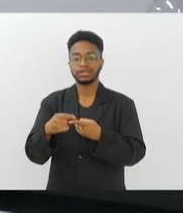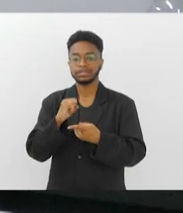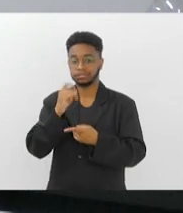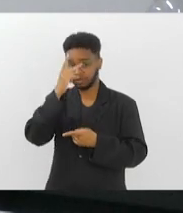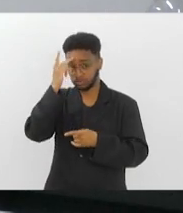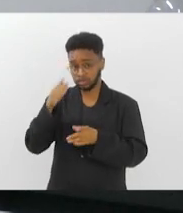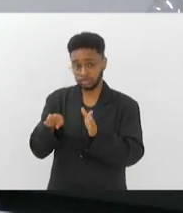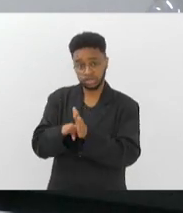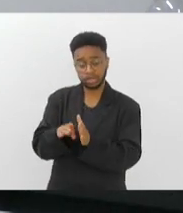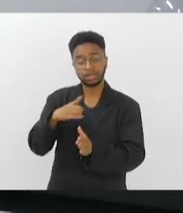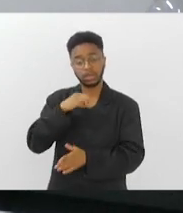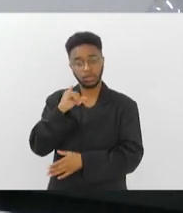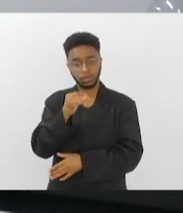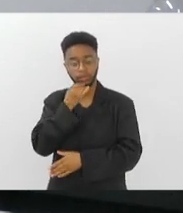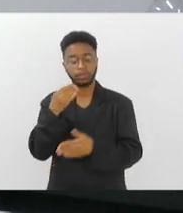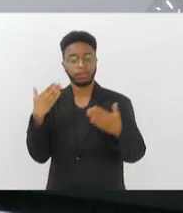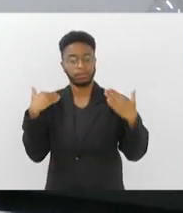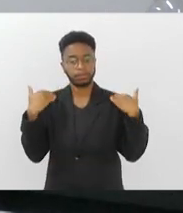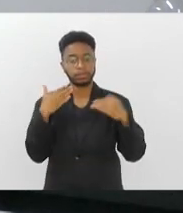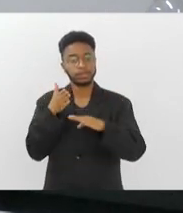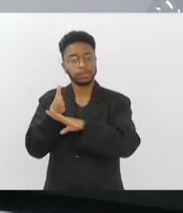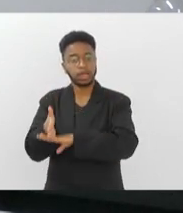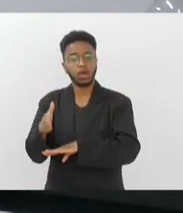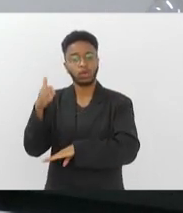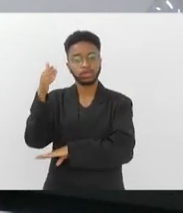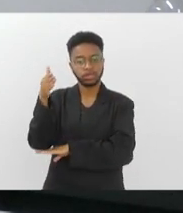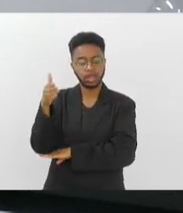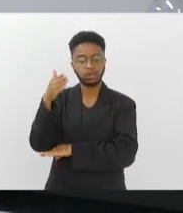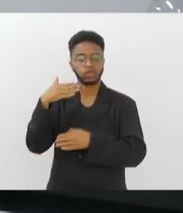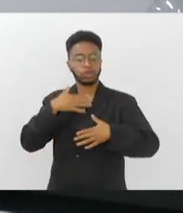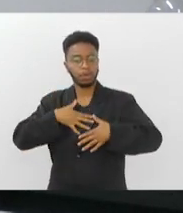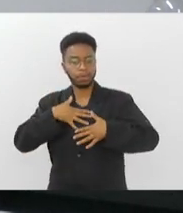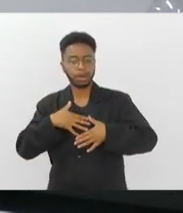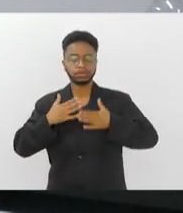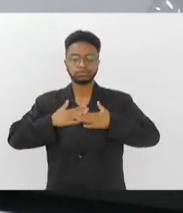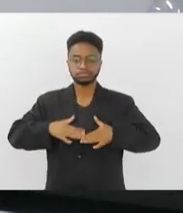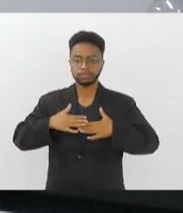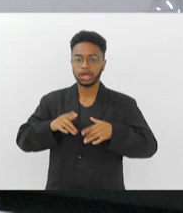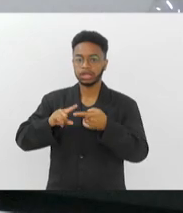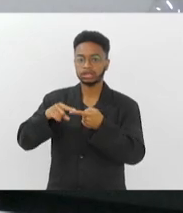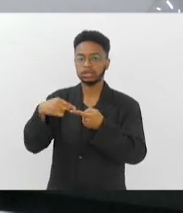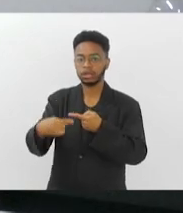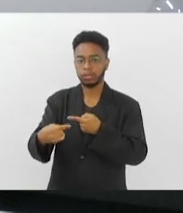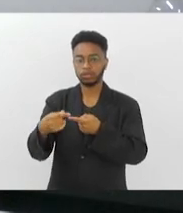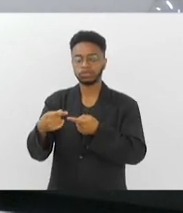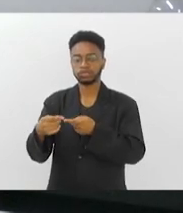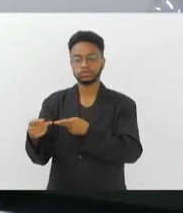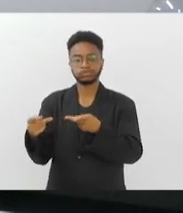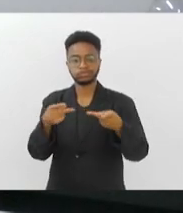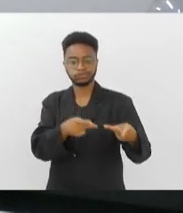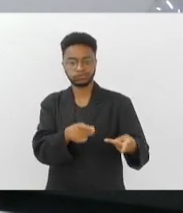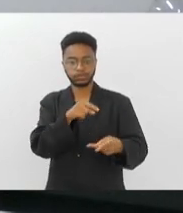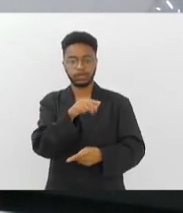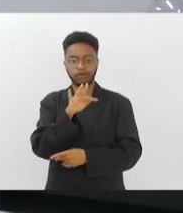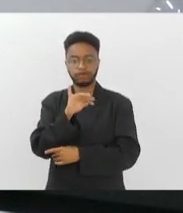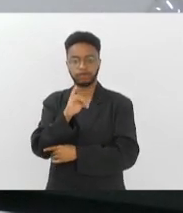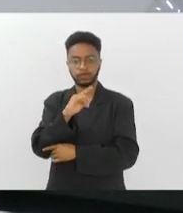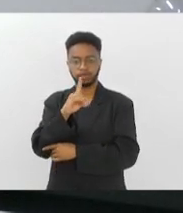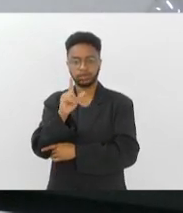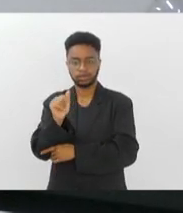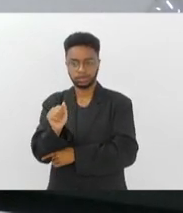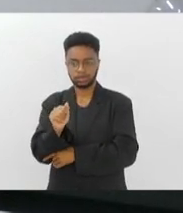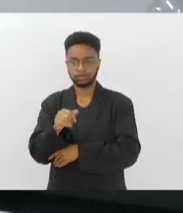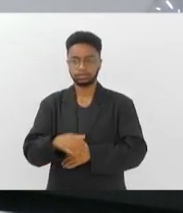tem a oportunidade de ir para o hotel para tomar um banho, para descansar um pouco, para poder, em seguida, seguir para a Filda. Tá?